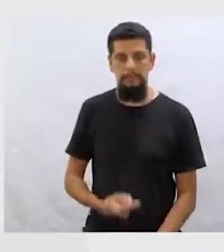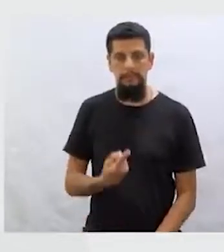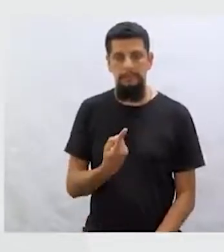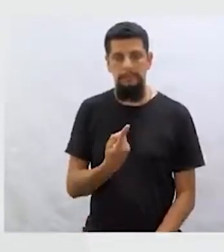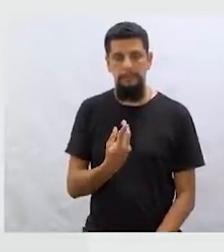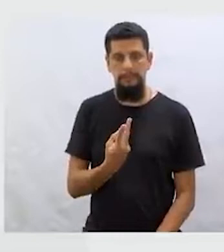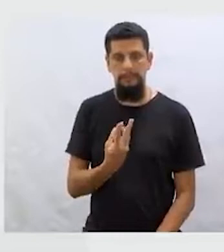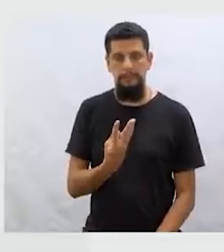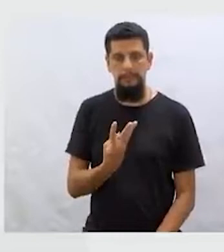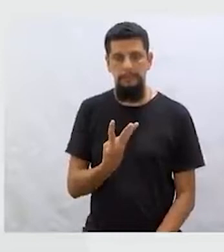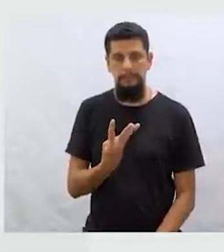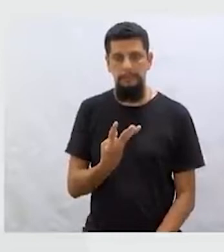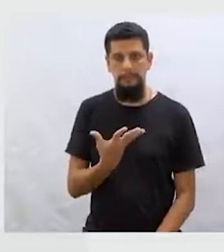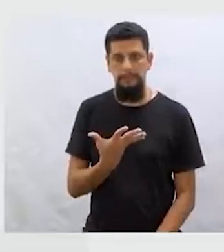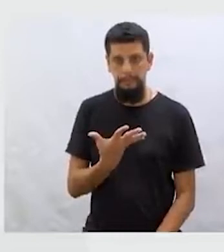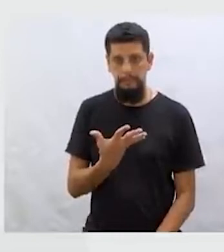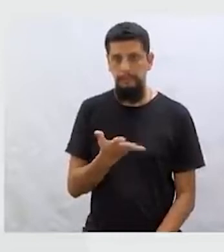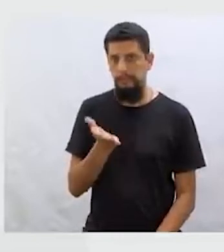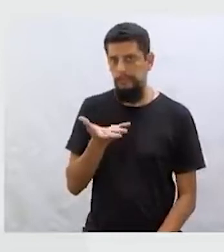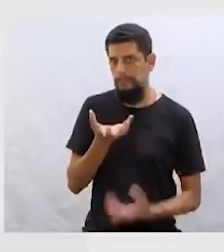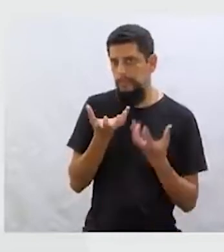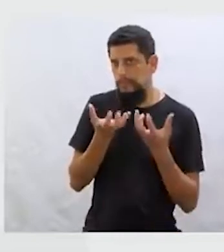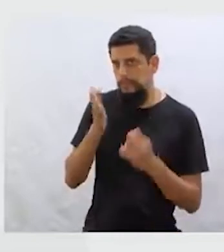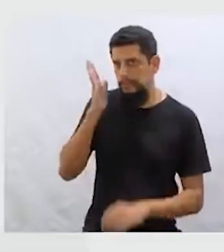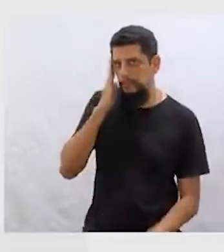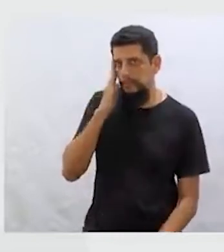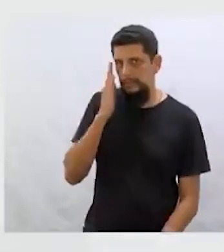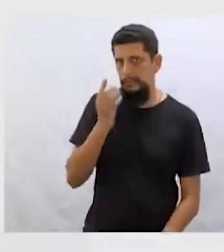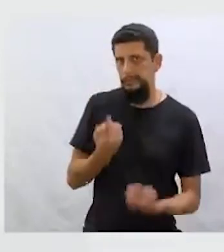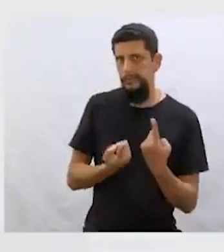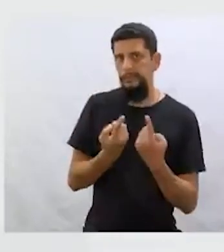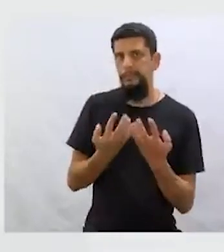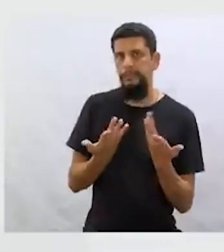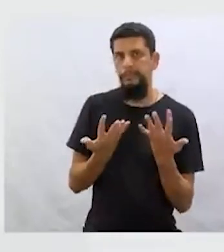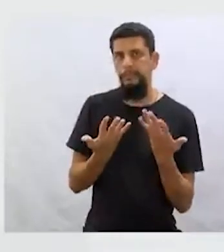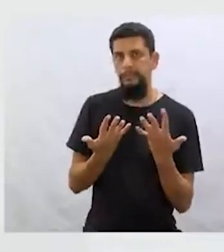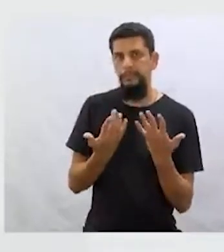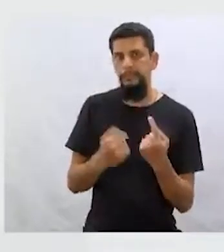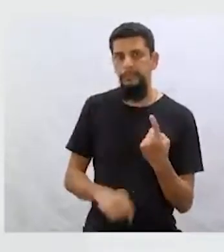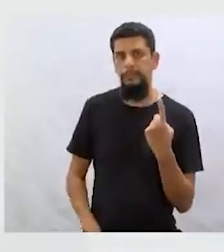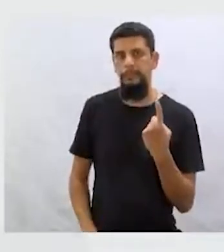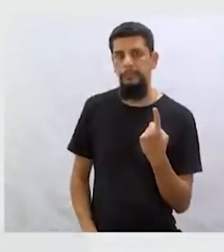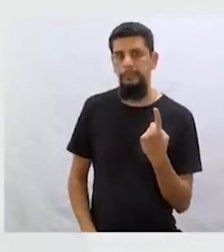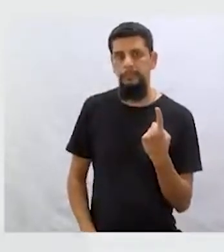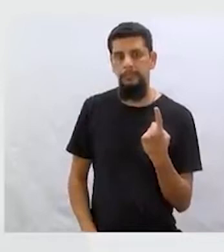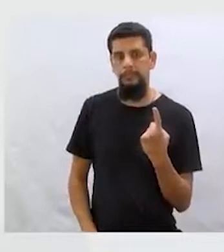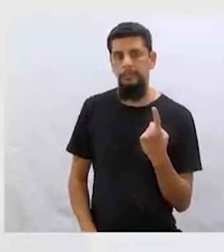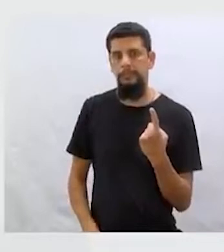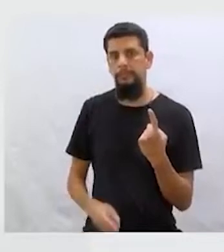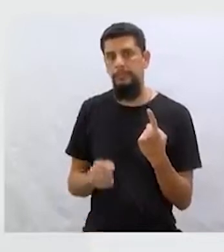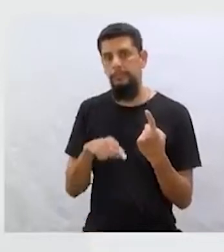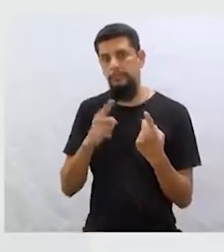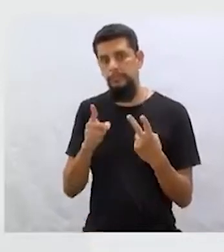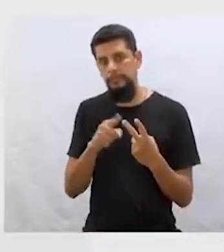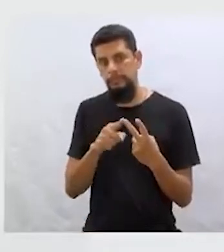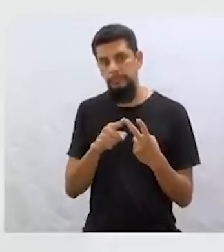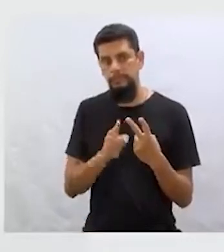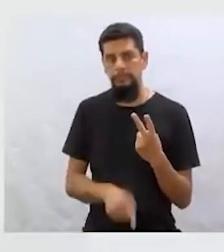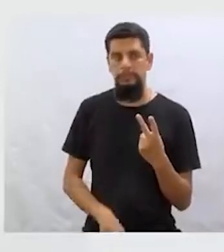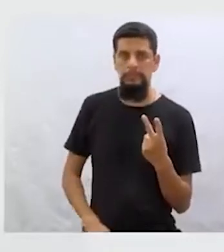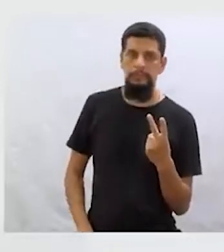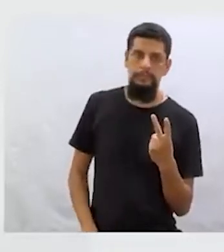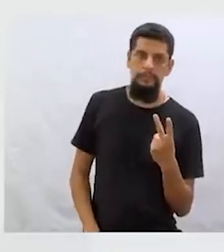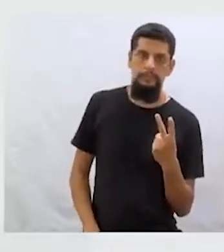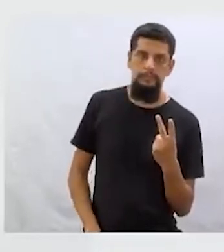que tem os dedos levantados. Eu quero saber qual mãozinha que está com um dedo levantado, qual que está com